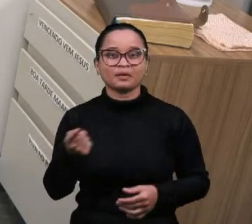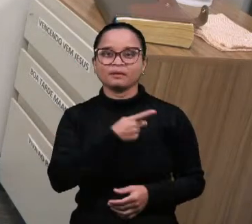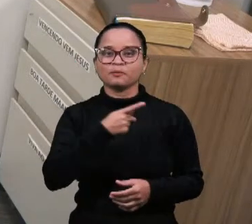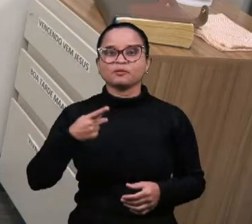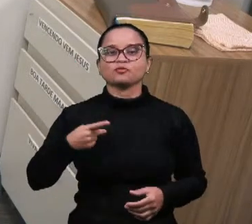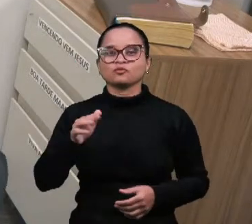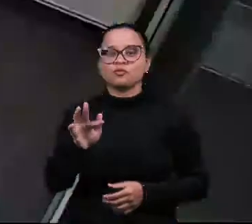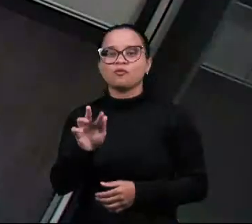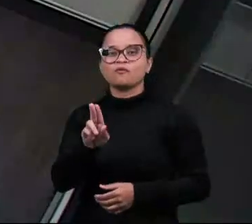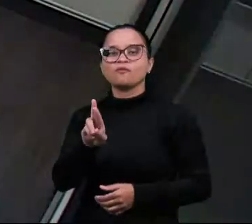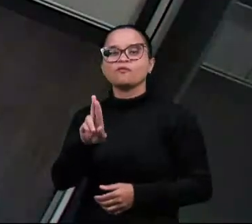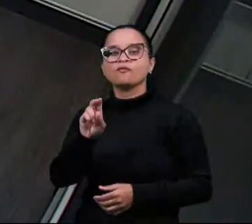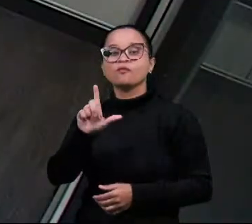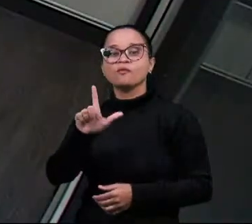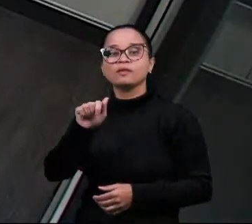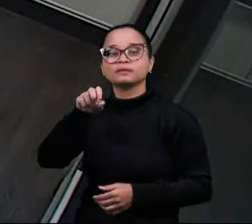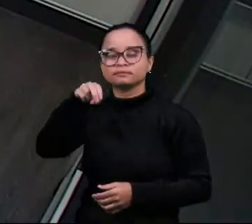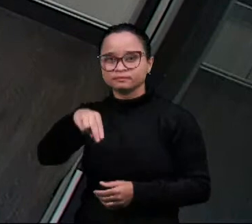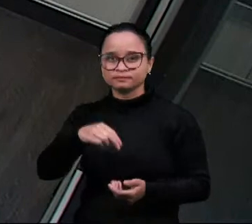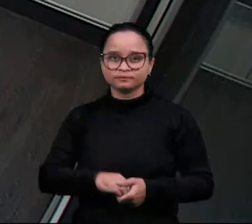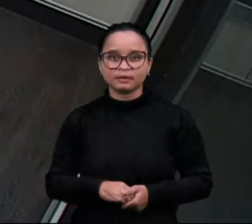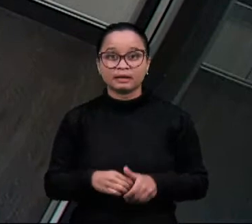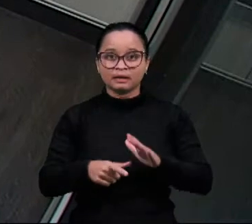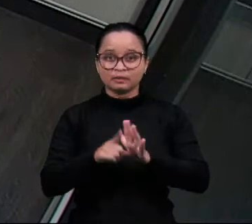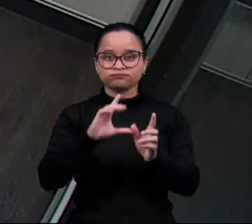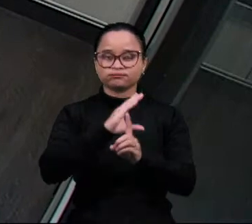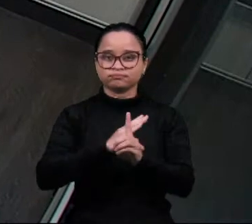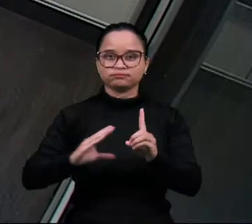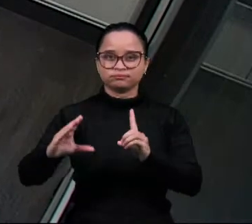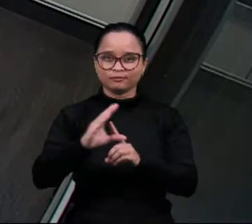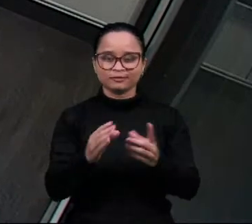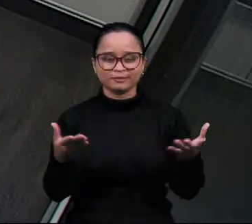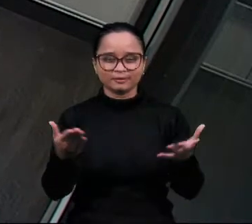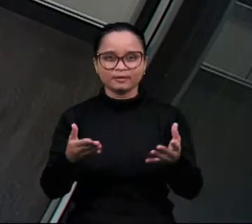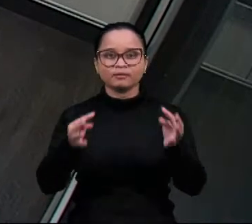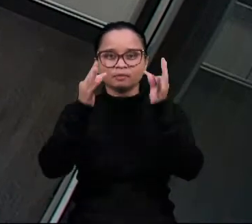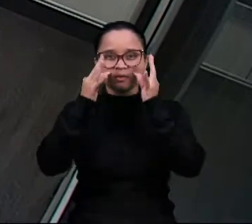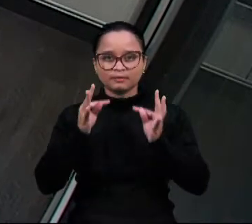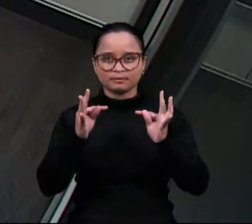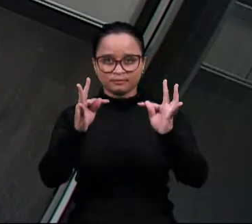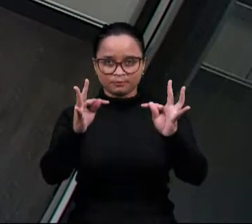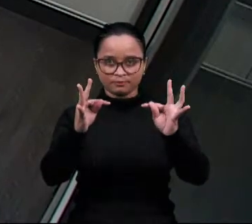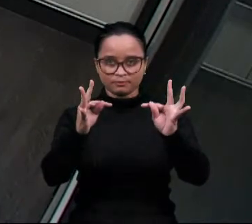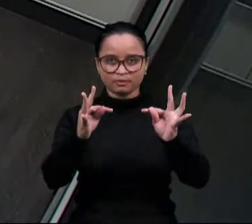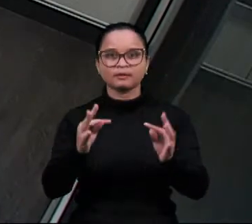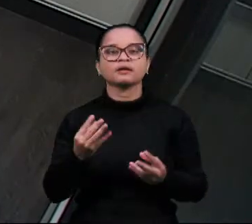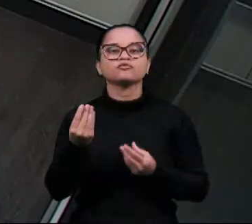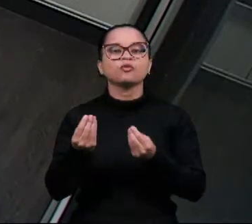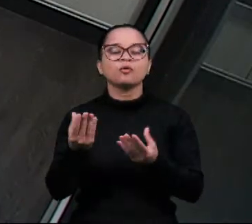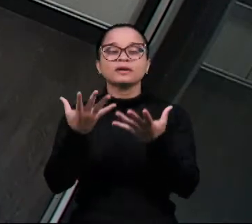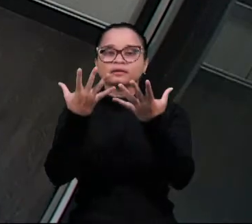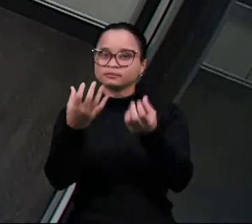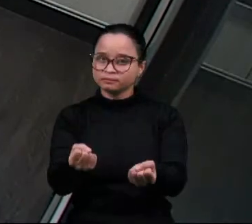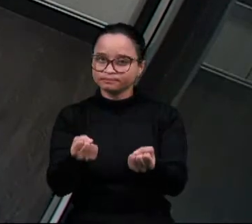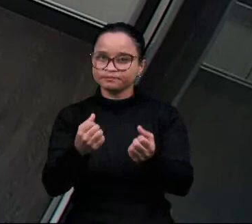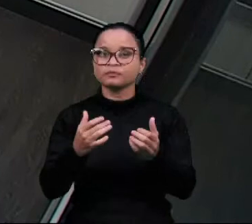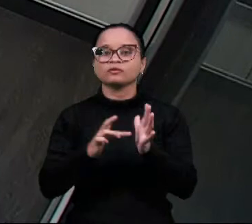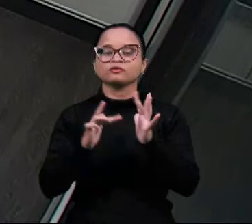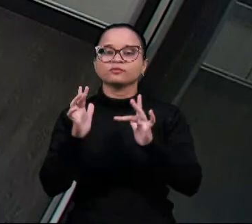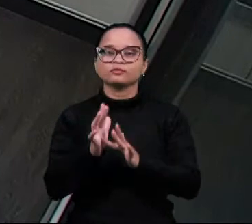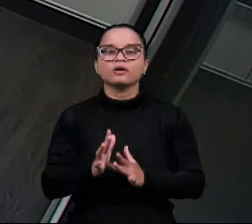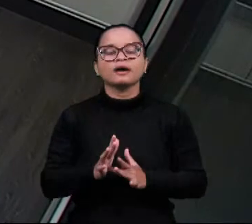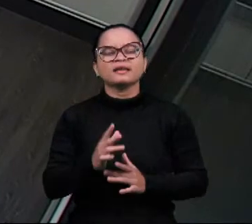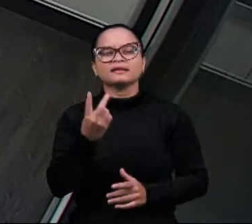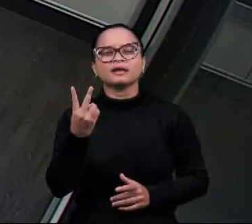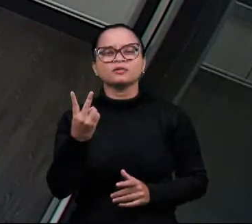no pré-culto, a primeira vez que ele está aqui conosco no pré-culto, ele vai dar um testemunho sobre a sua conversão. Há 2 anos que ele está à frente da Igreja Cristã